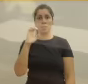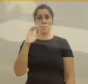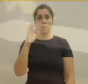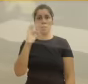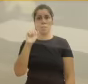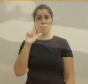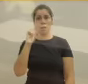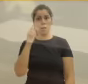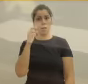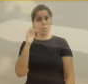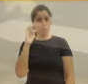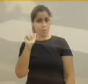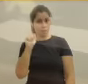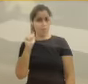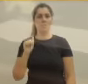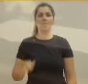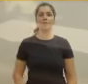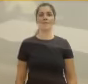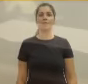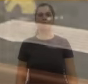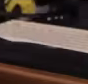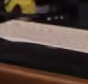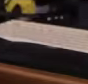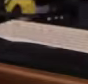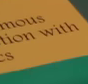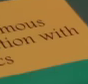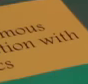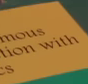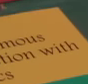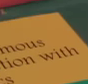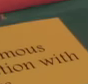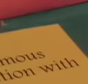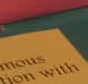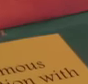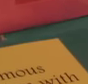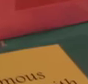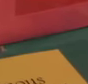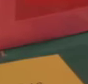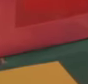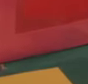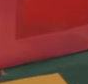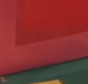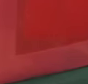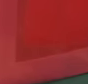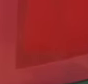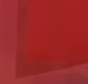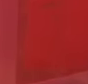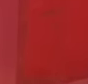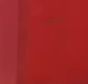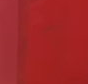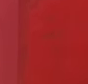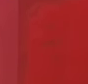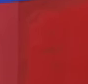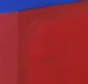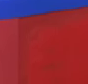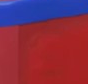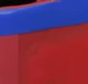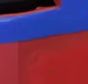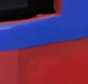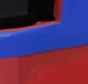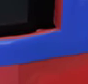da ativação das áreas cerebrais através de eletroencefalografia. Robô, caixa base nas cores verde e amarela. Em cima, outra